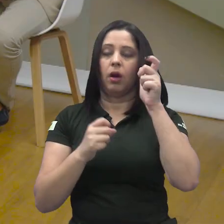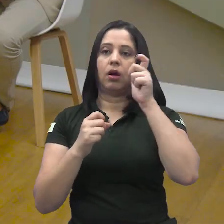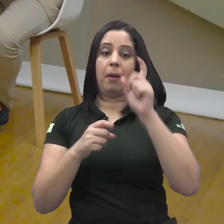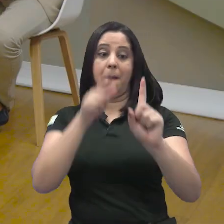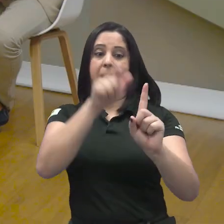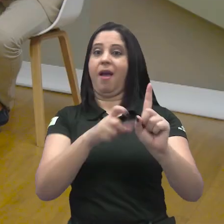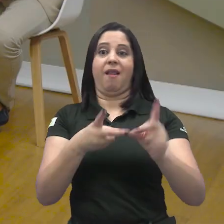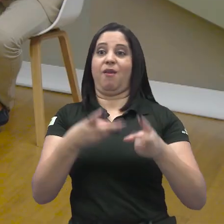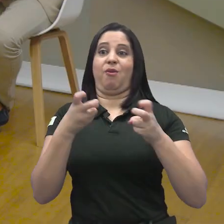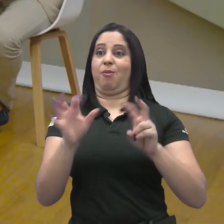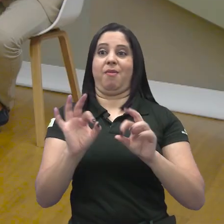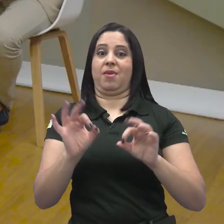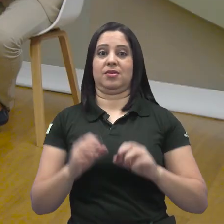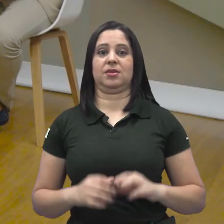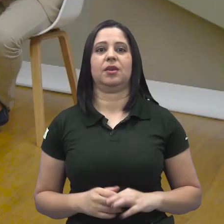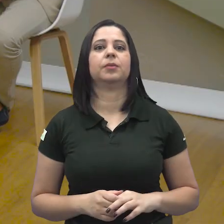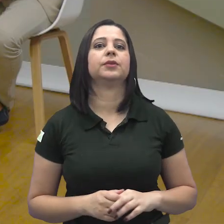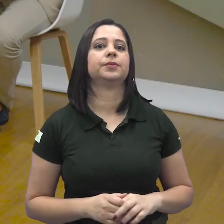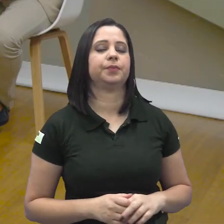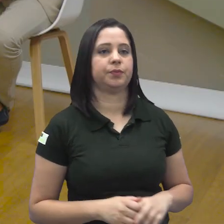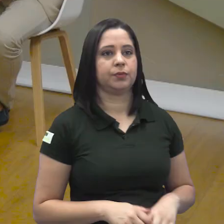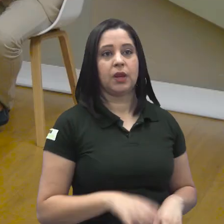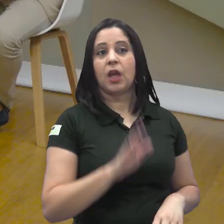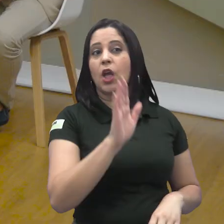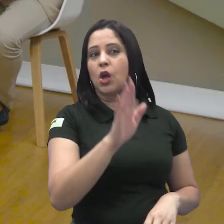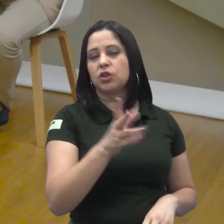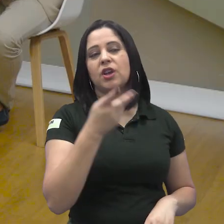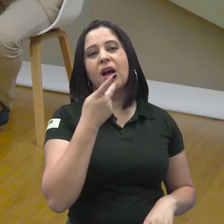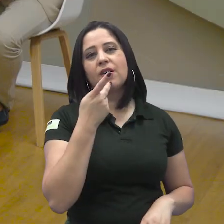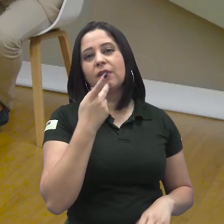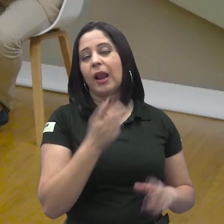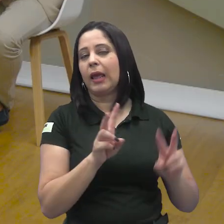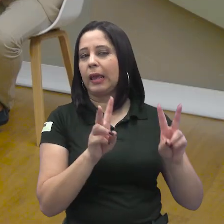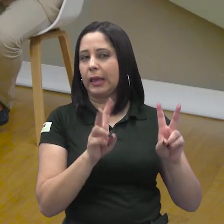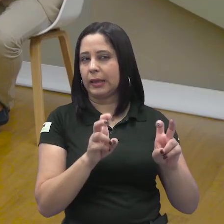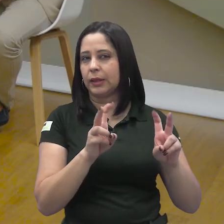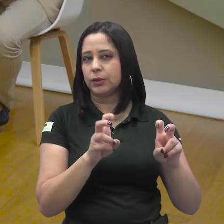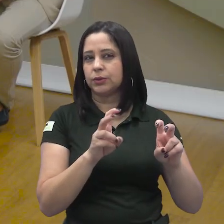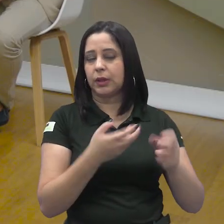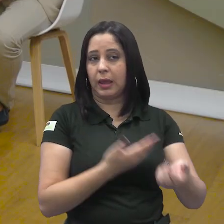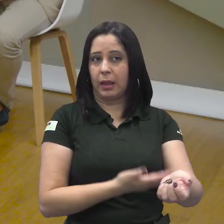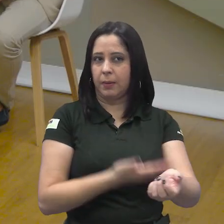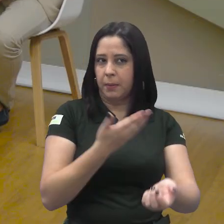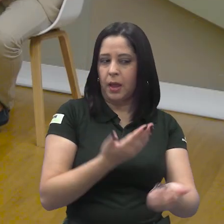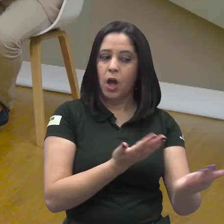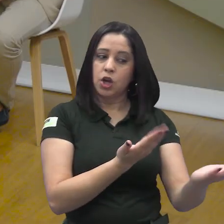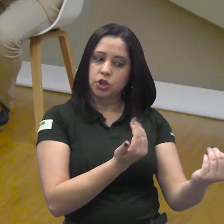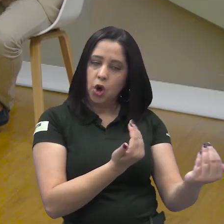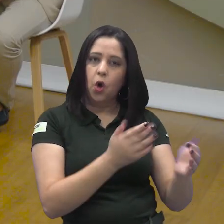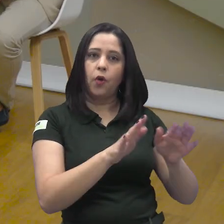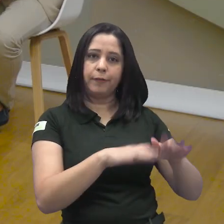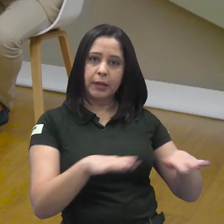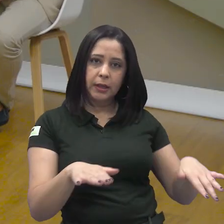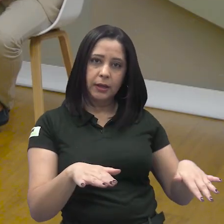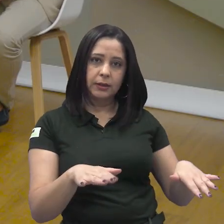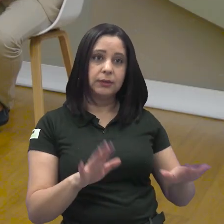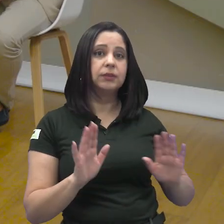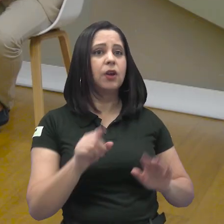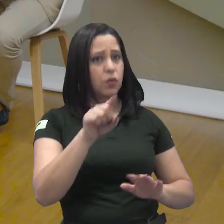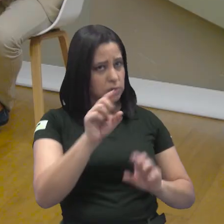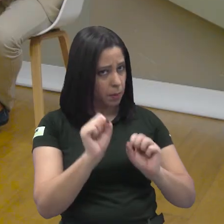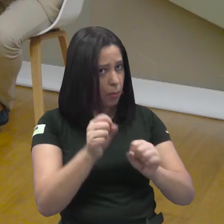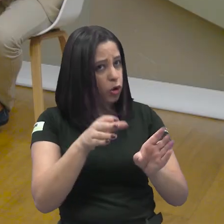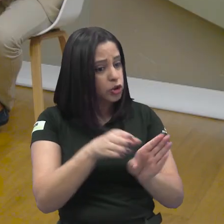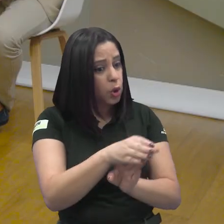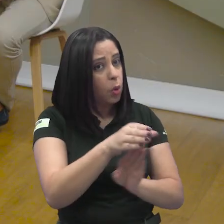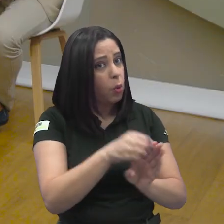cuidados, né, doutor? E já que nós falamos sobre pressão alta na juventude, na adolescência, inclusive até às vezes no caso com crianças, qual o